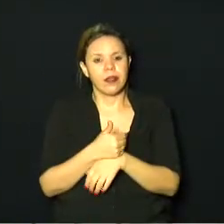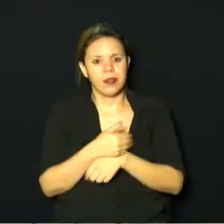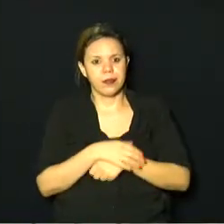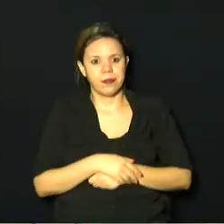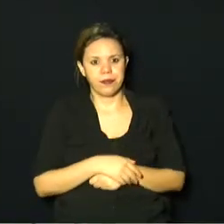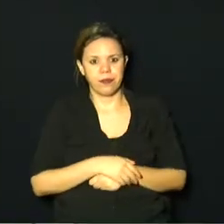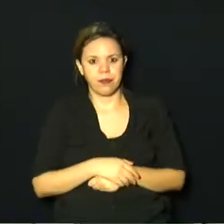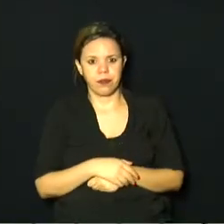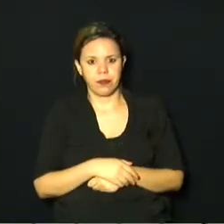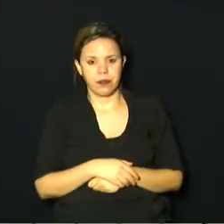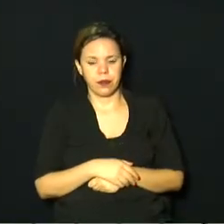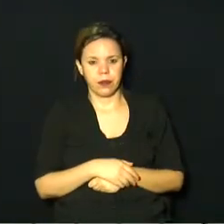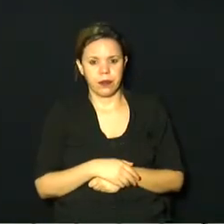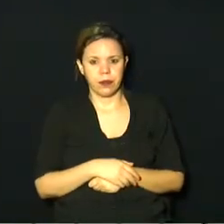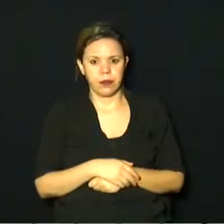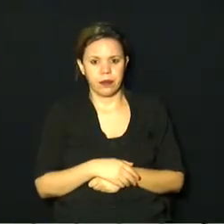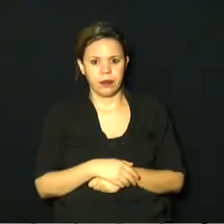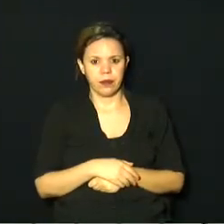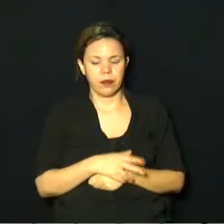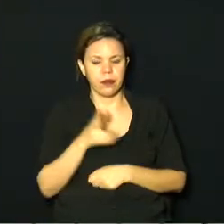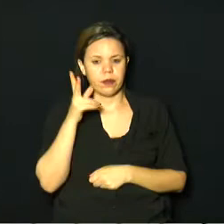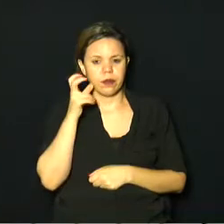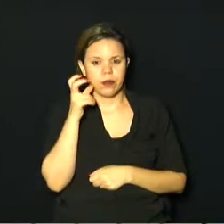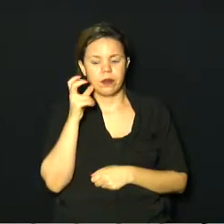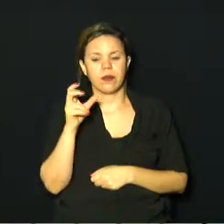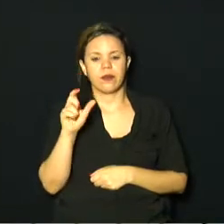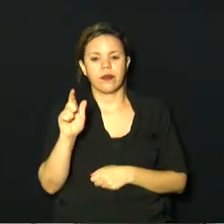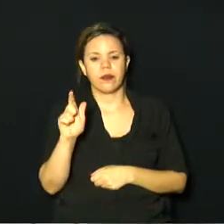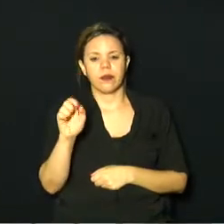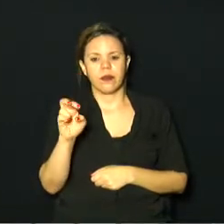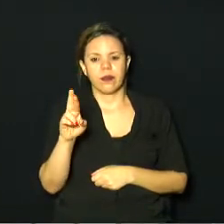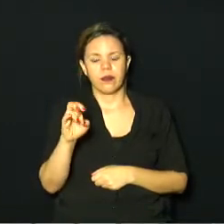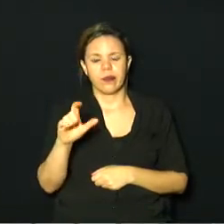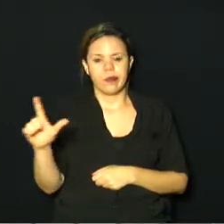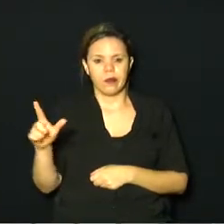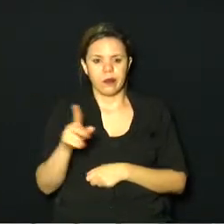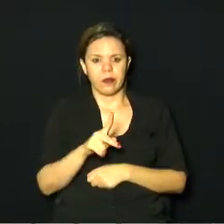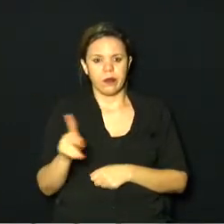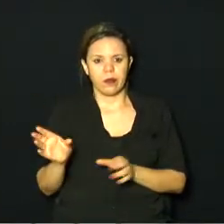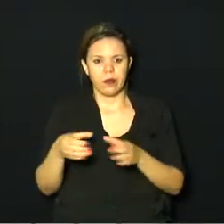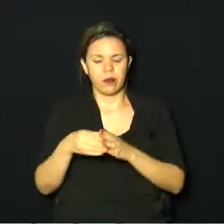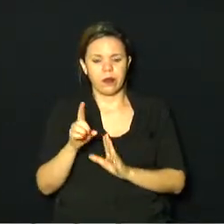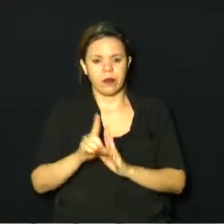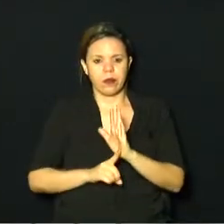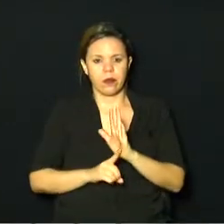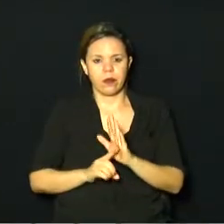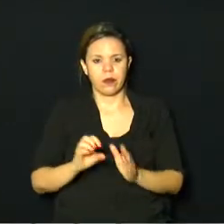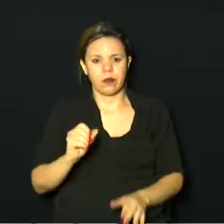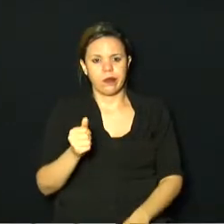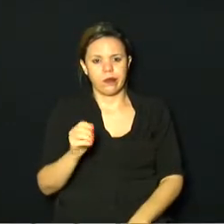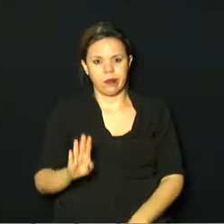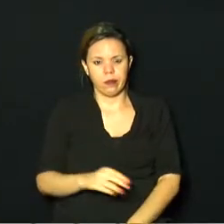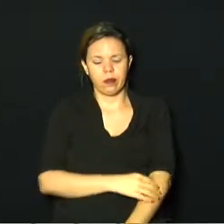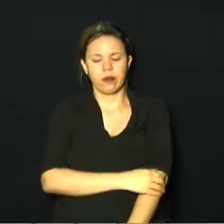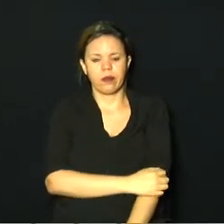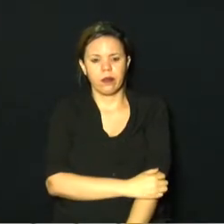de ouvir o doutor Gabriel, que é presidente da Comissão de Direitos Humanos da UAB,